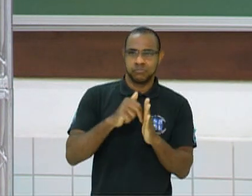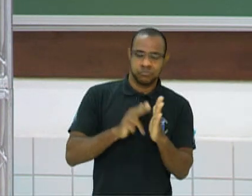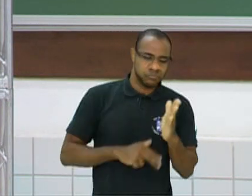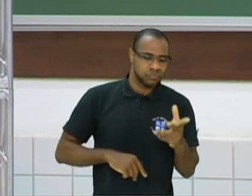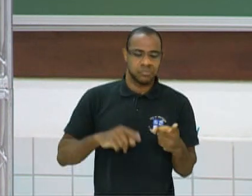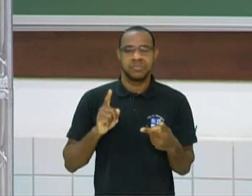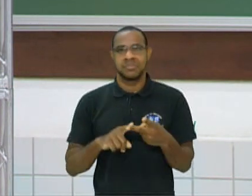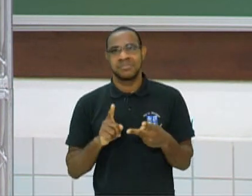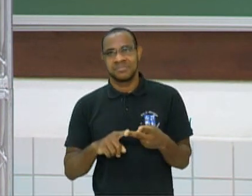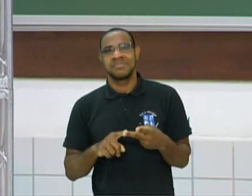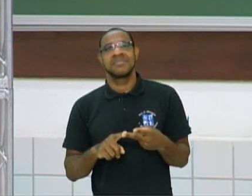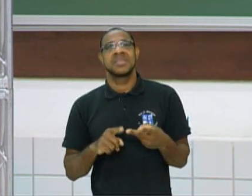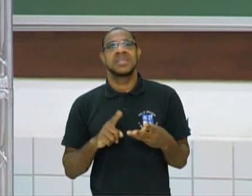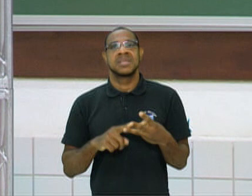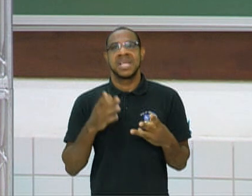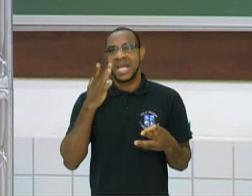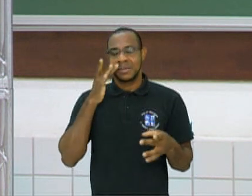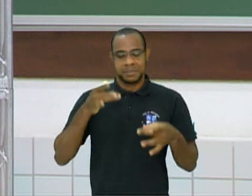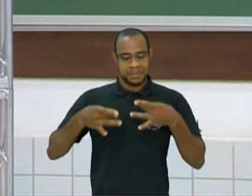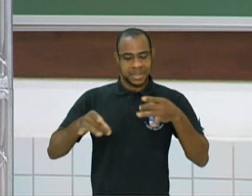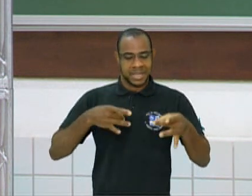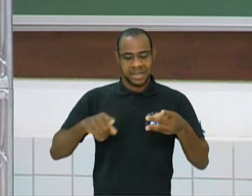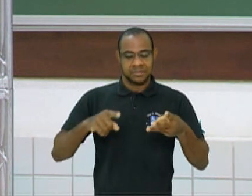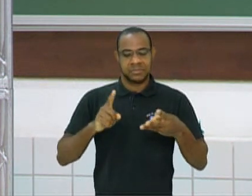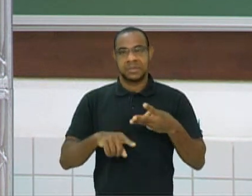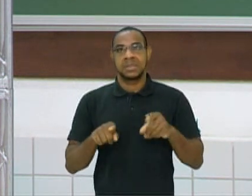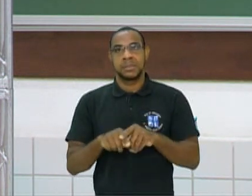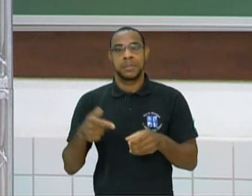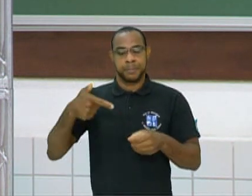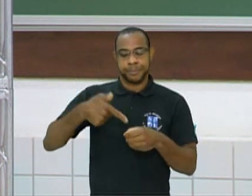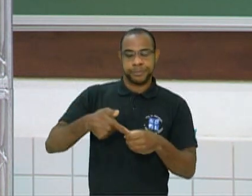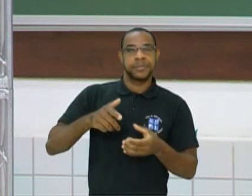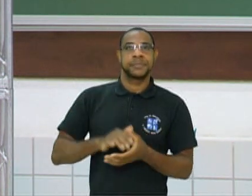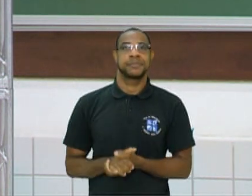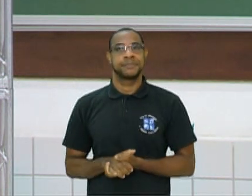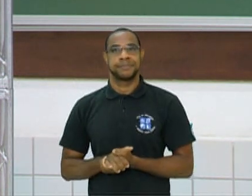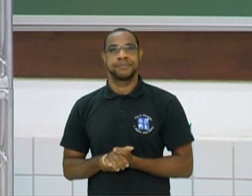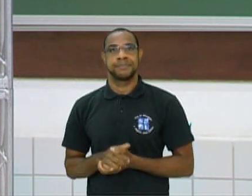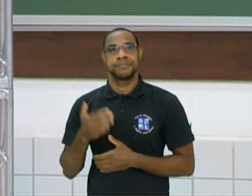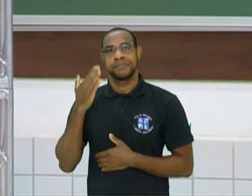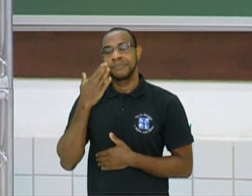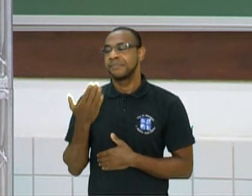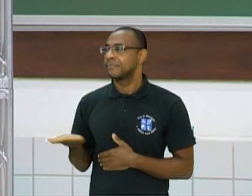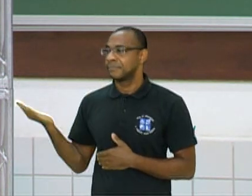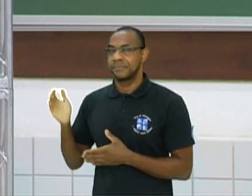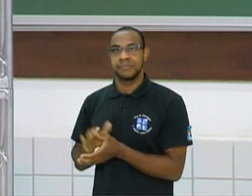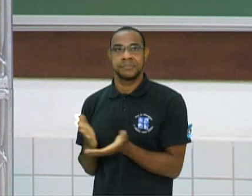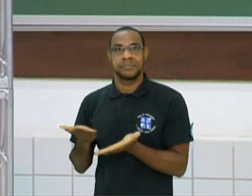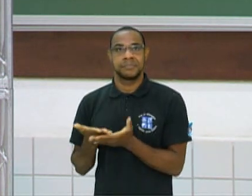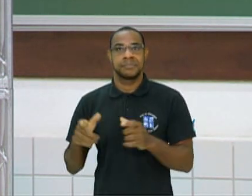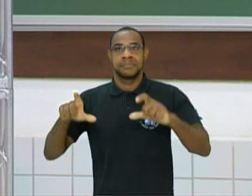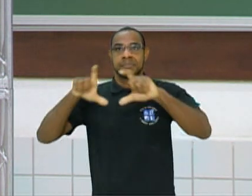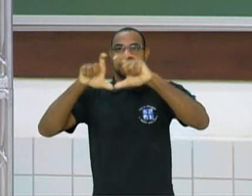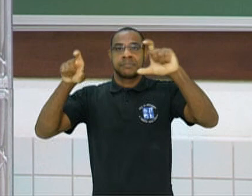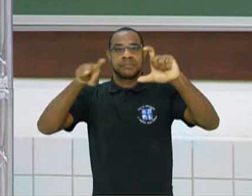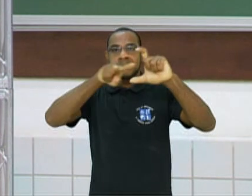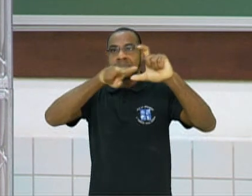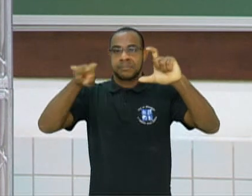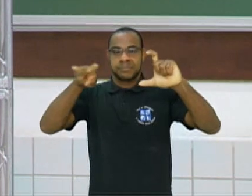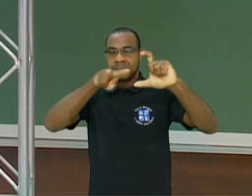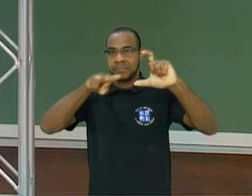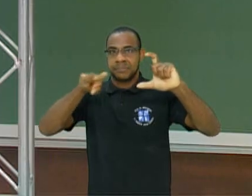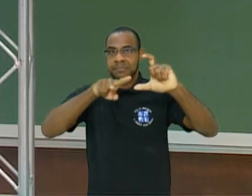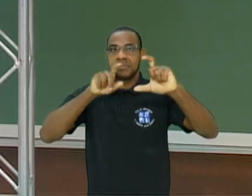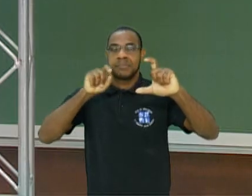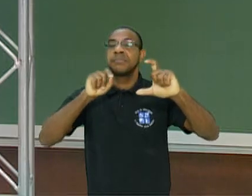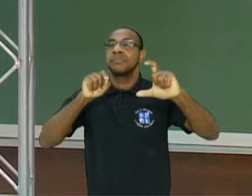do amendoim, plástico e até mesmo combustível, ok? Com base nesse nosso fragmento